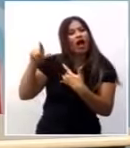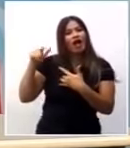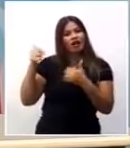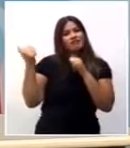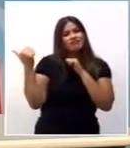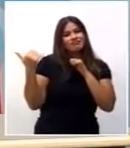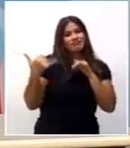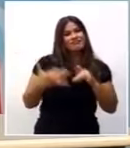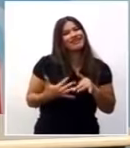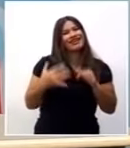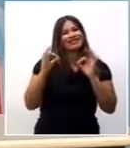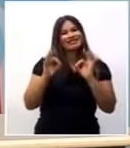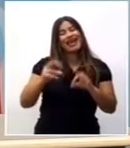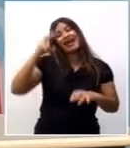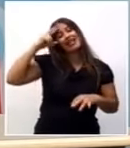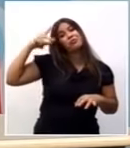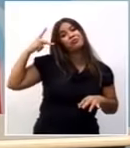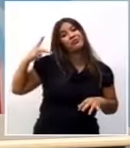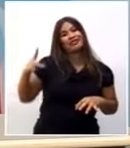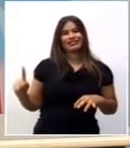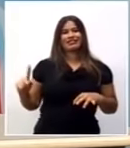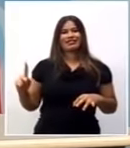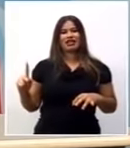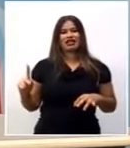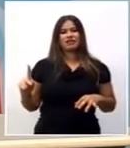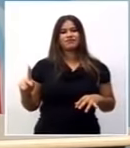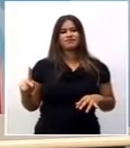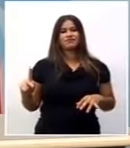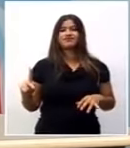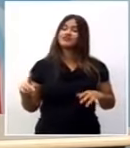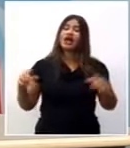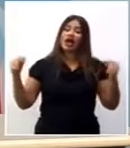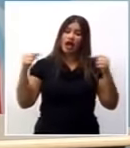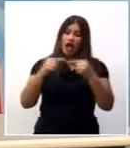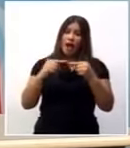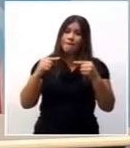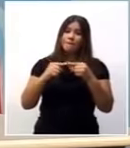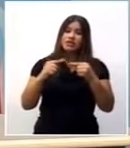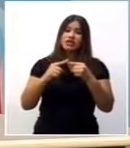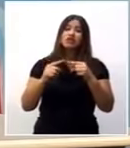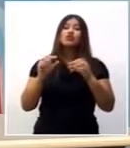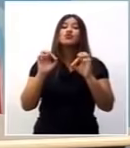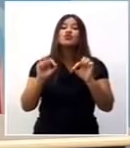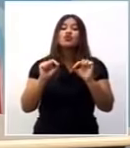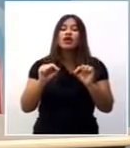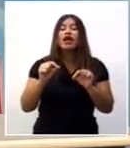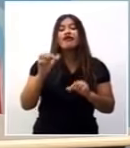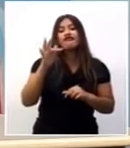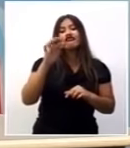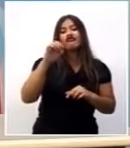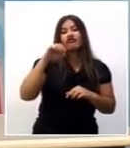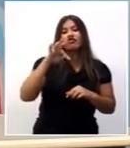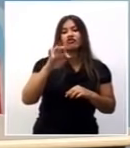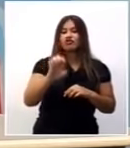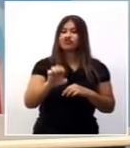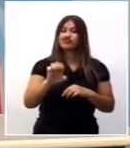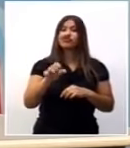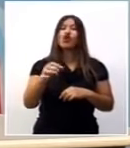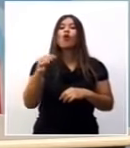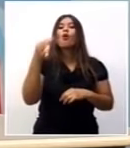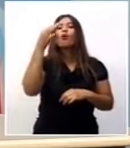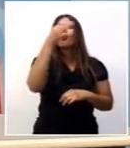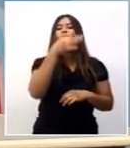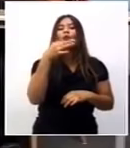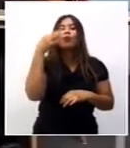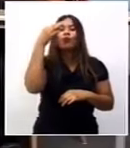contar a memória. É a lembrança que ela tem. Aquilo é uma fonte oral. É uma fonte de memória. A mesma coisa de você fazer uma entrevista